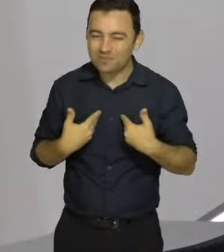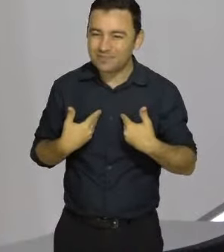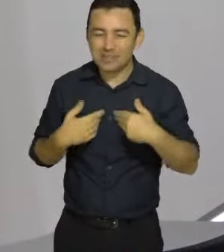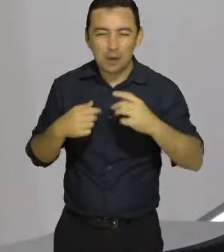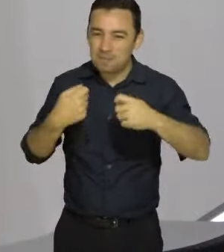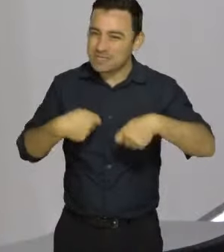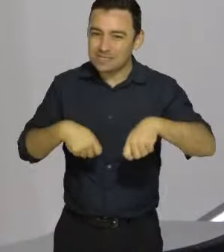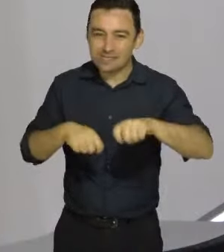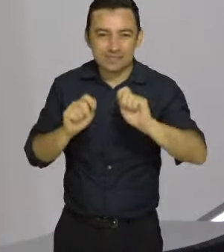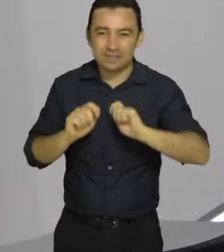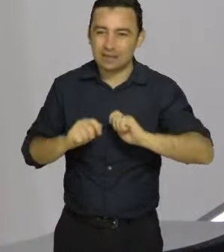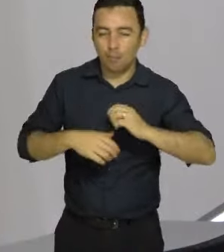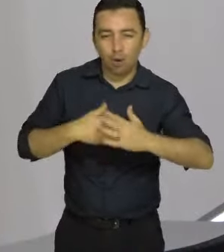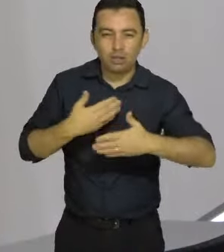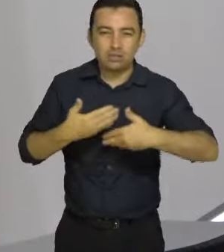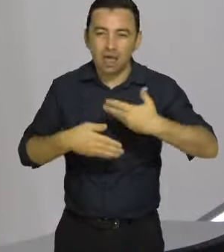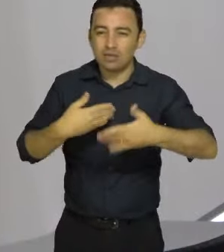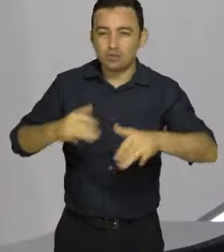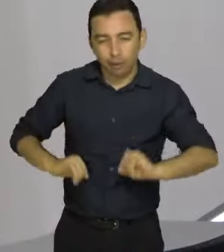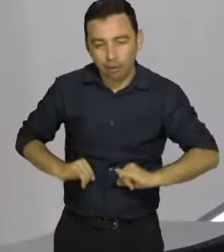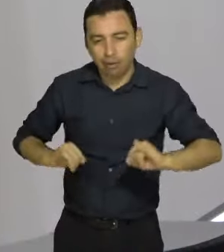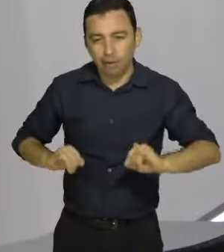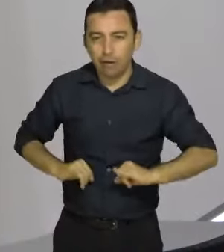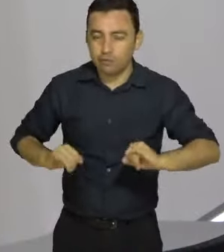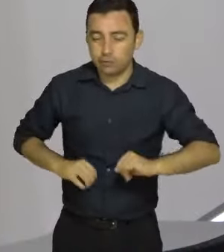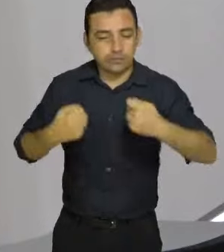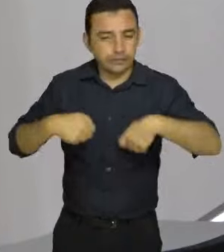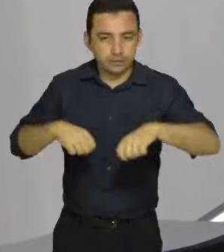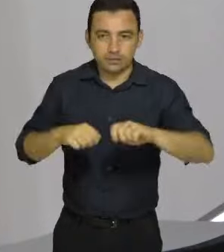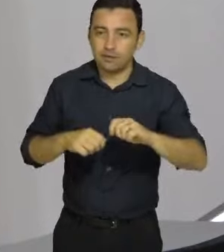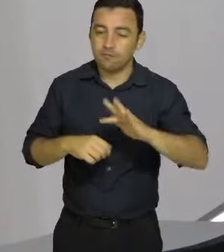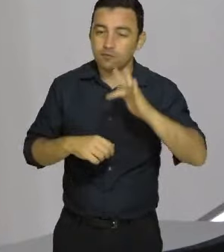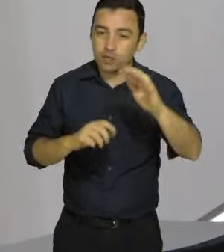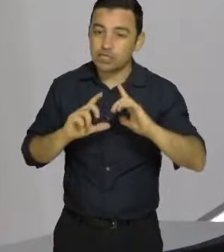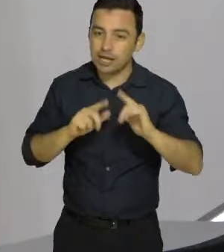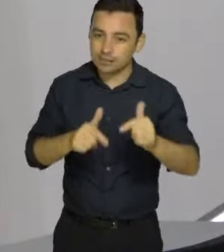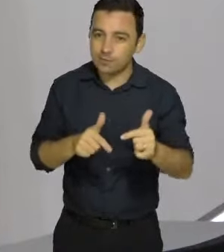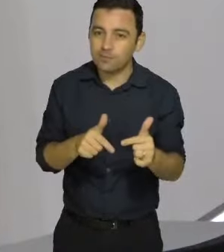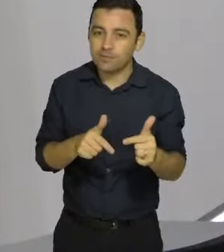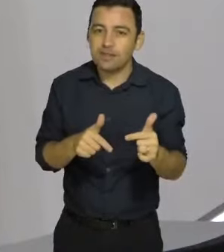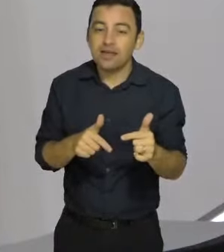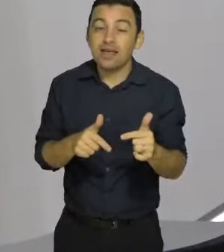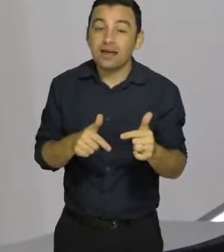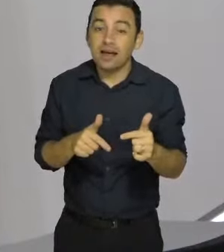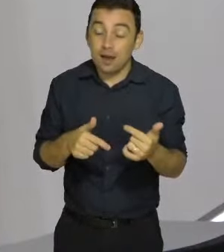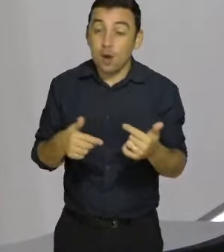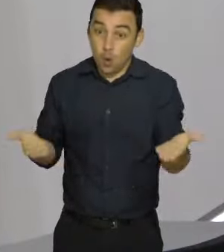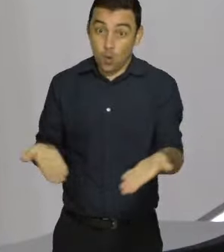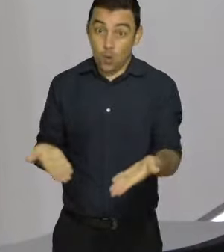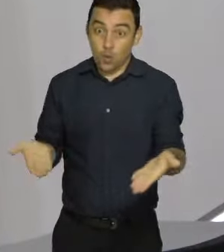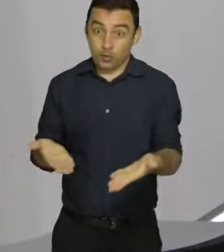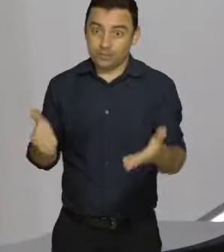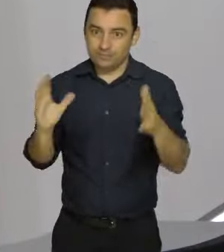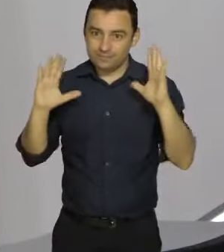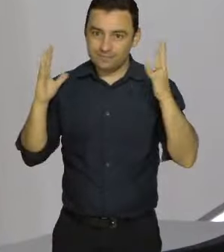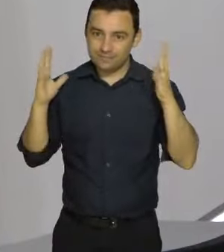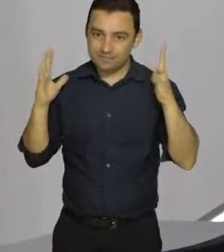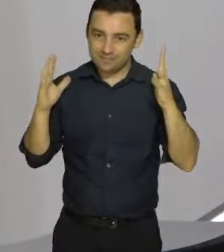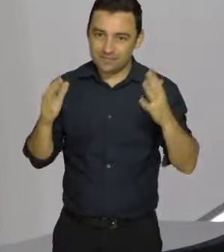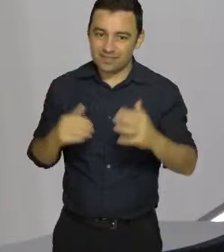por tais processos de sofrimento. Que tal celebração hoje aqui, instituída nesse